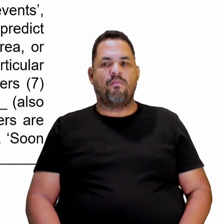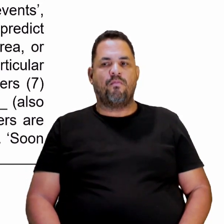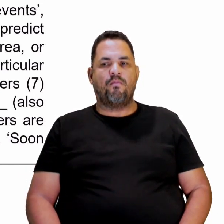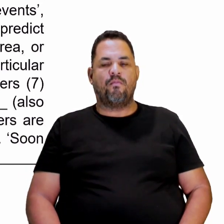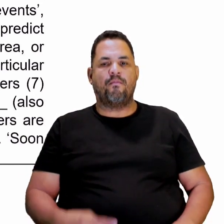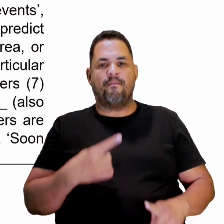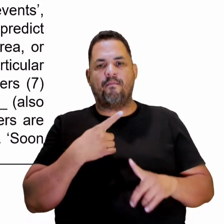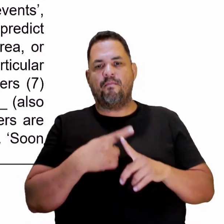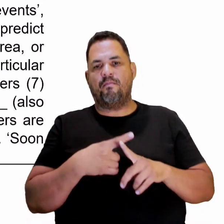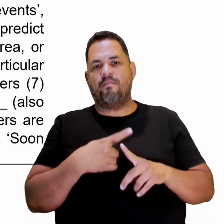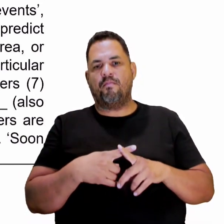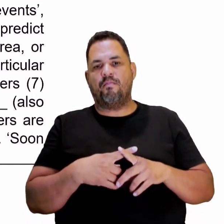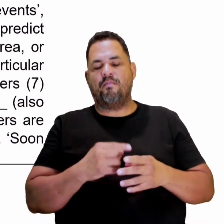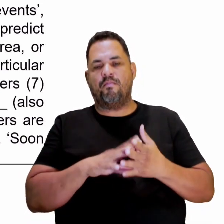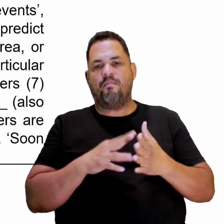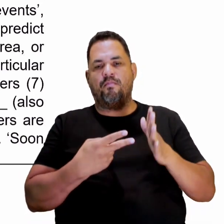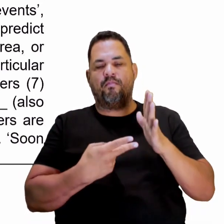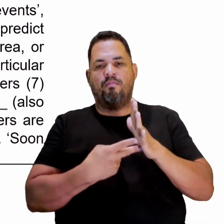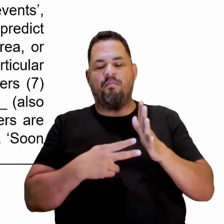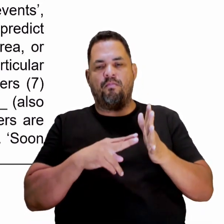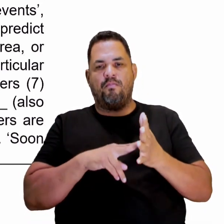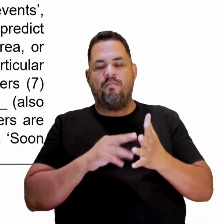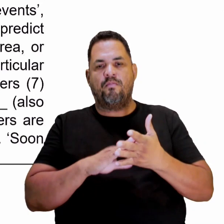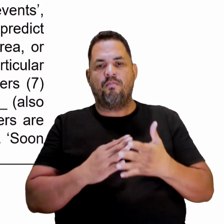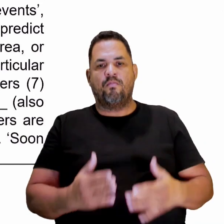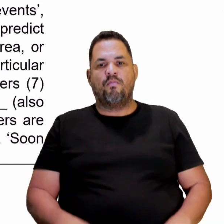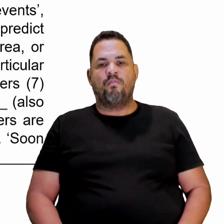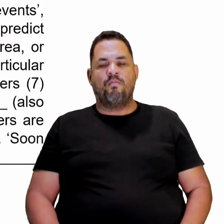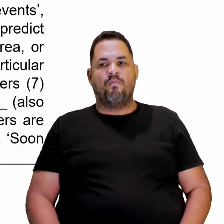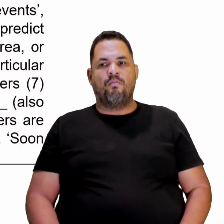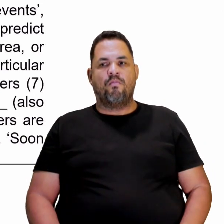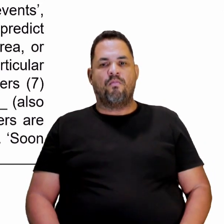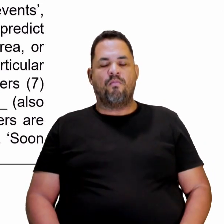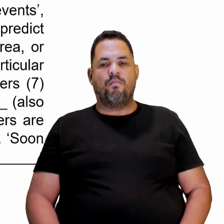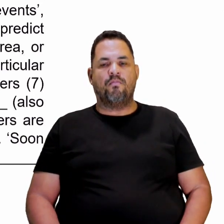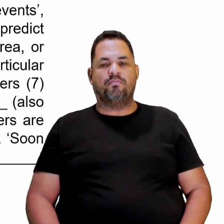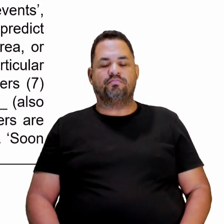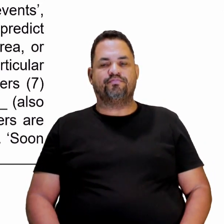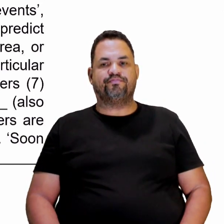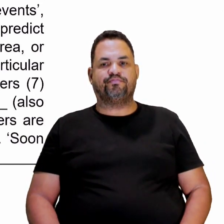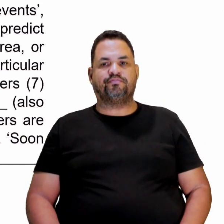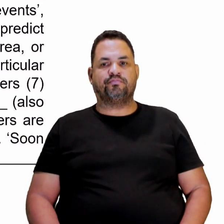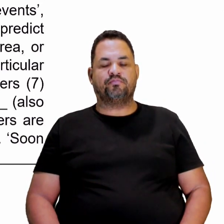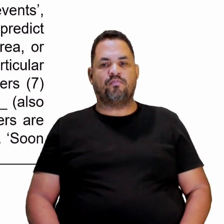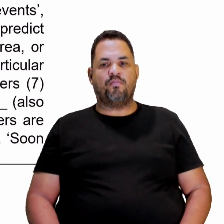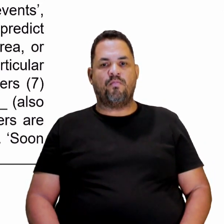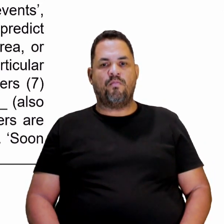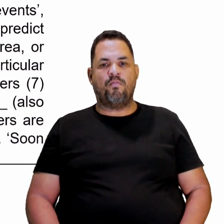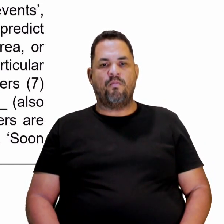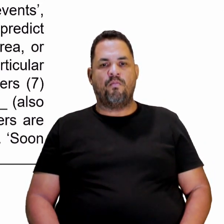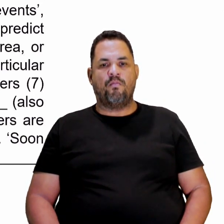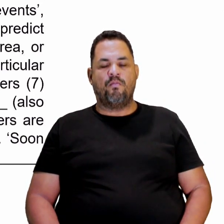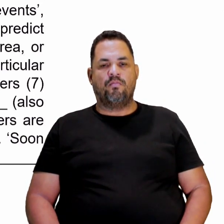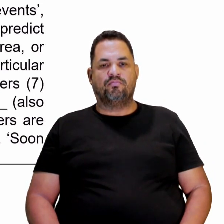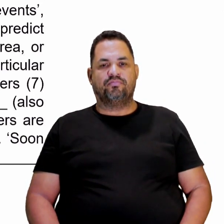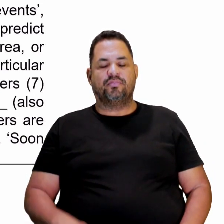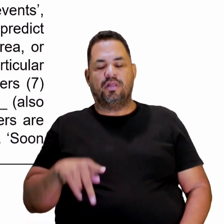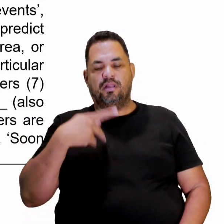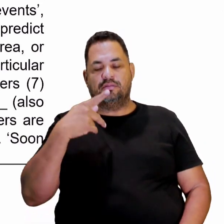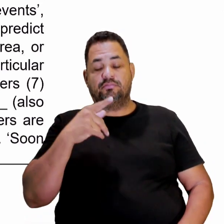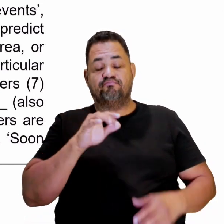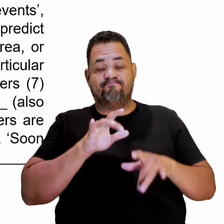able, porque aqui significa o Tom Vincent, que é ele diz o seguinte, que é o expert em computação, diz